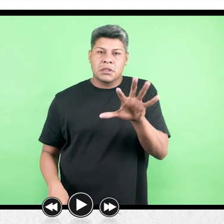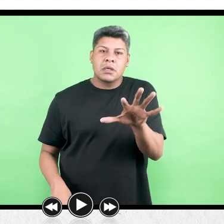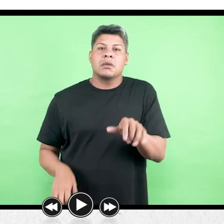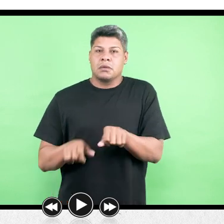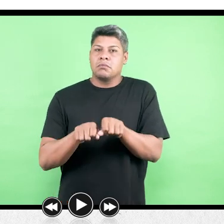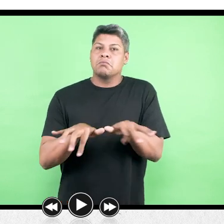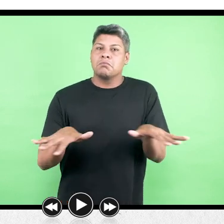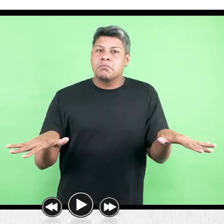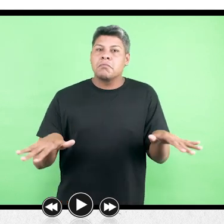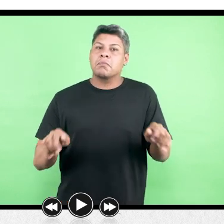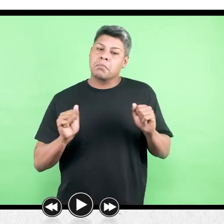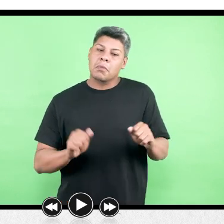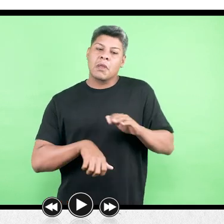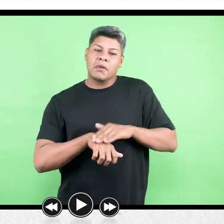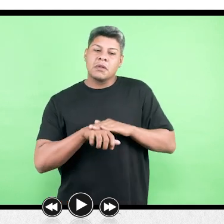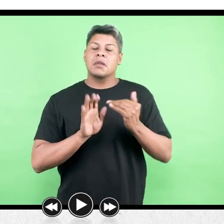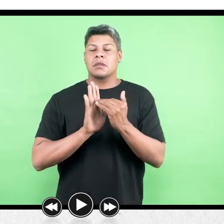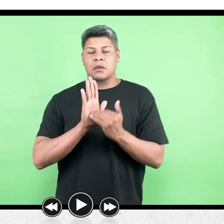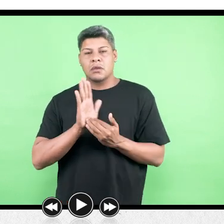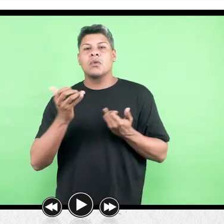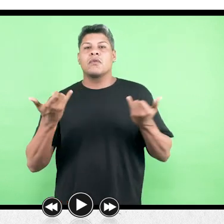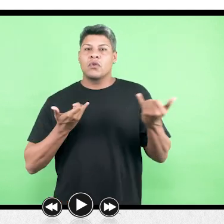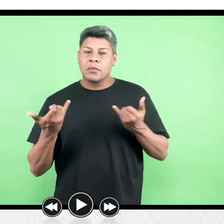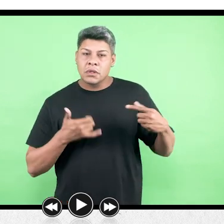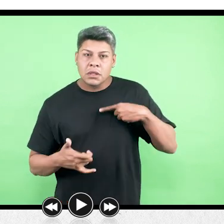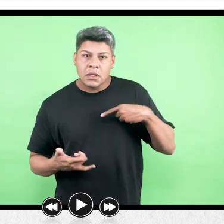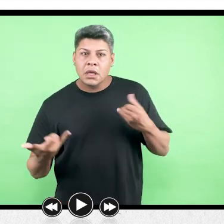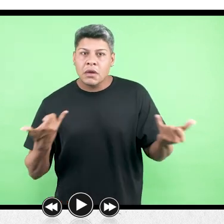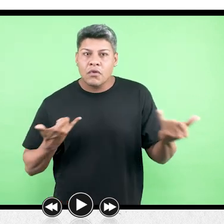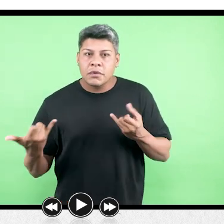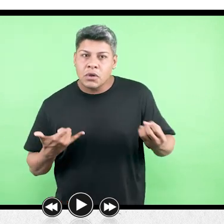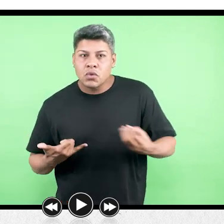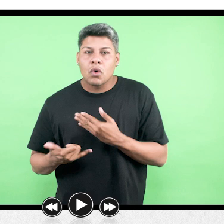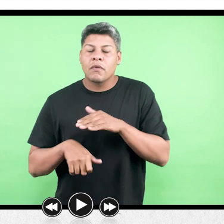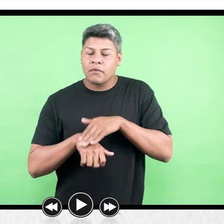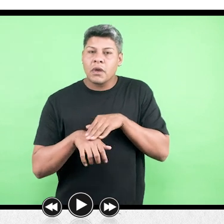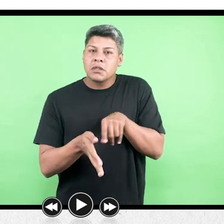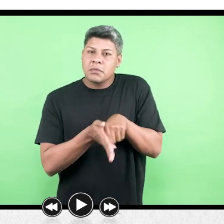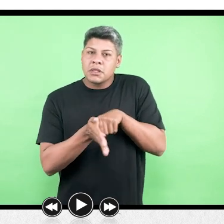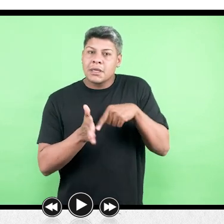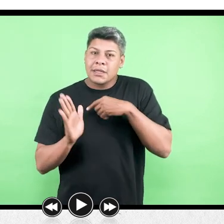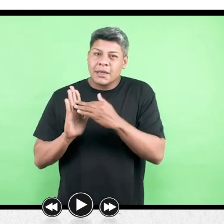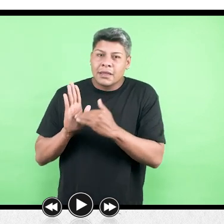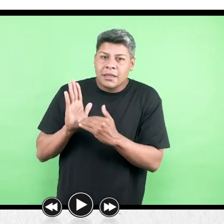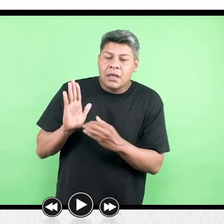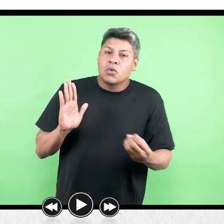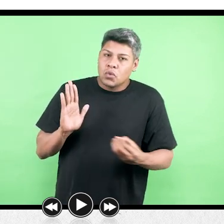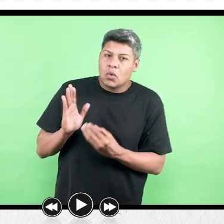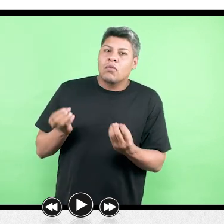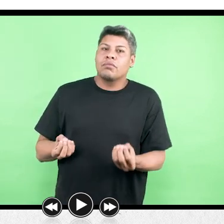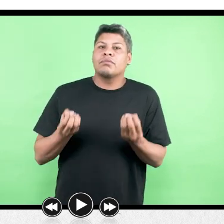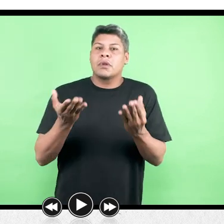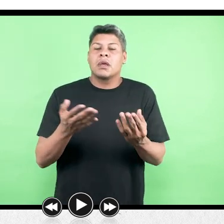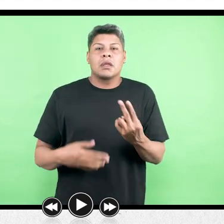descentralizado, inclusive a produção de dados e informações. Se a gente tem alguma informação nova, fez uma pesquisa, tem um dado novo, enfim, encaminha. A gente